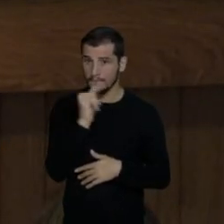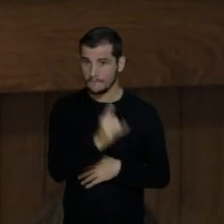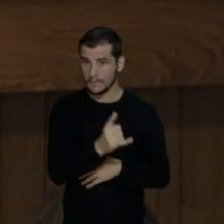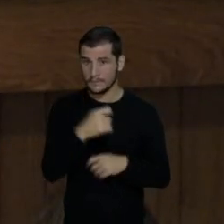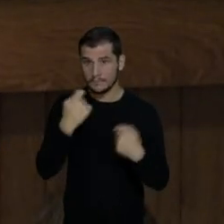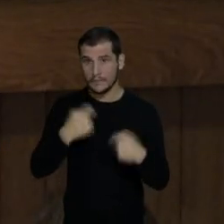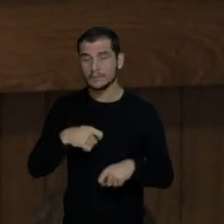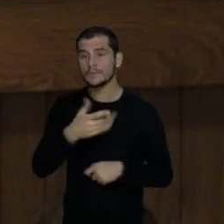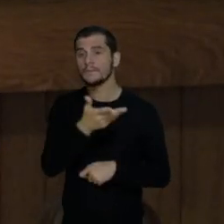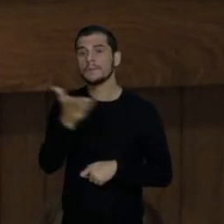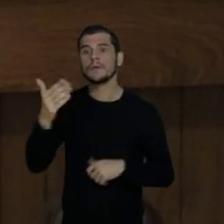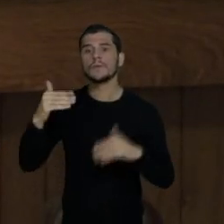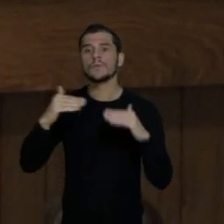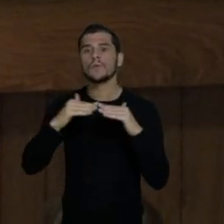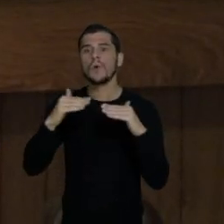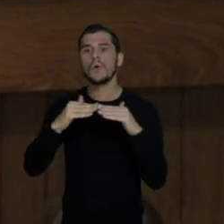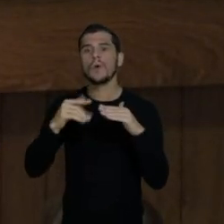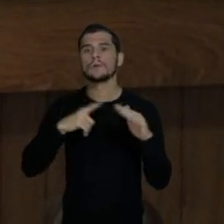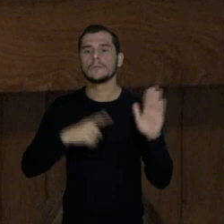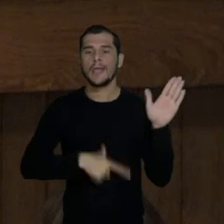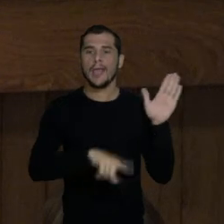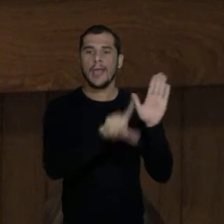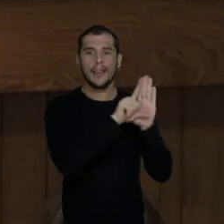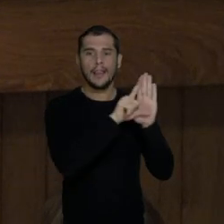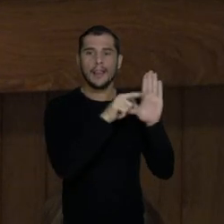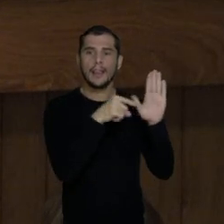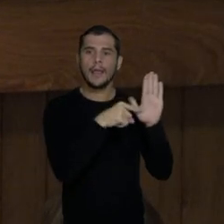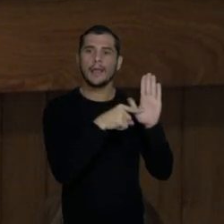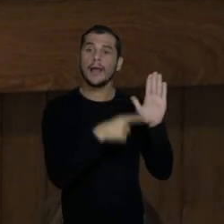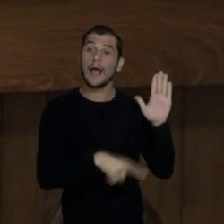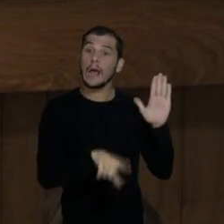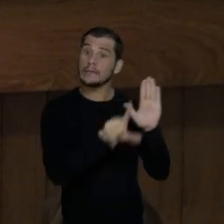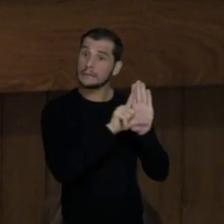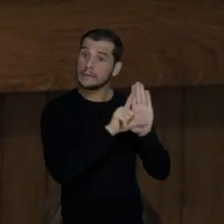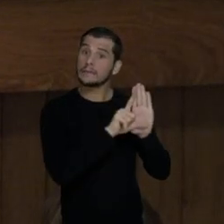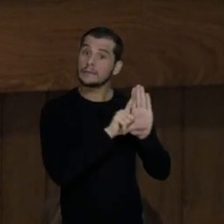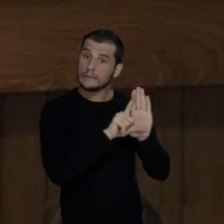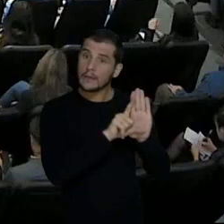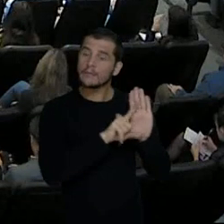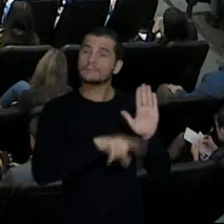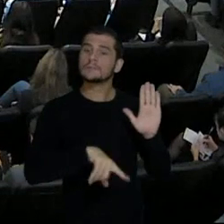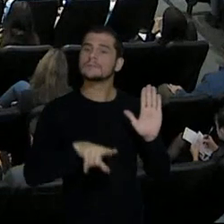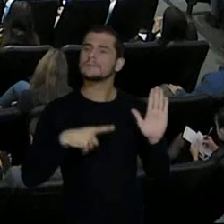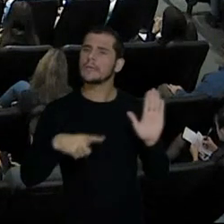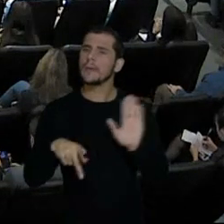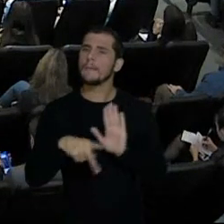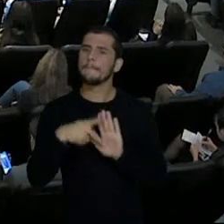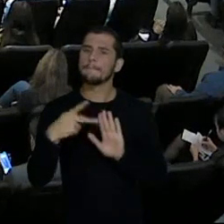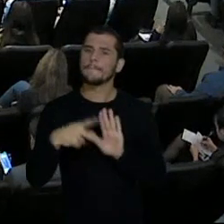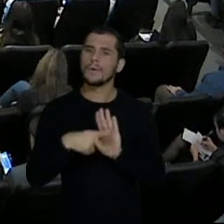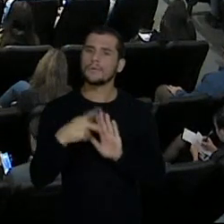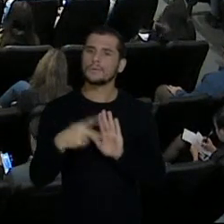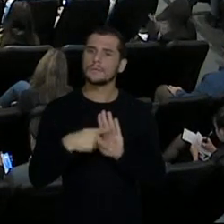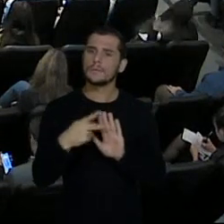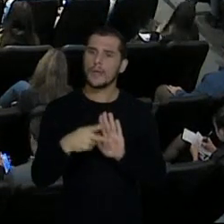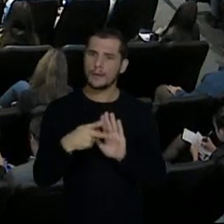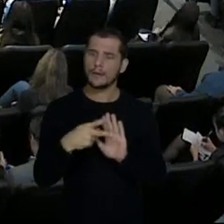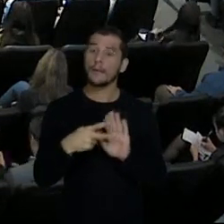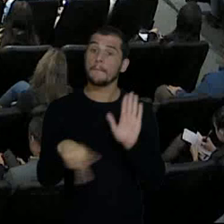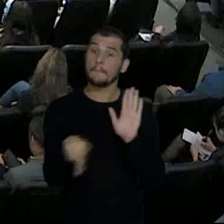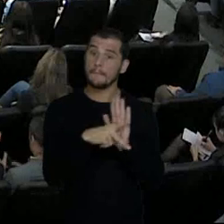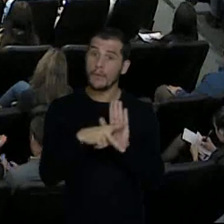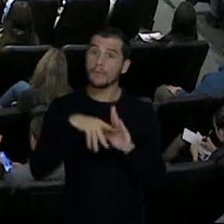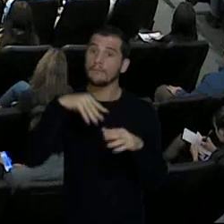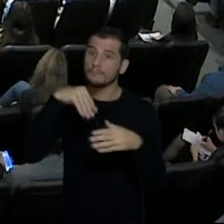regulamentem a lei né seria uma portaria né uma diretriz dentro da